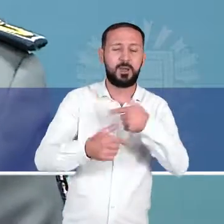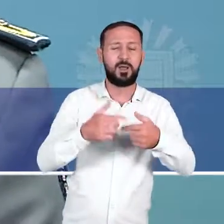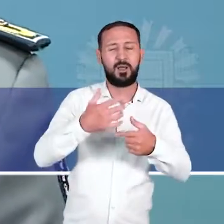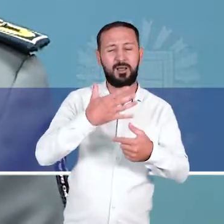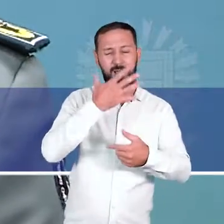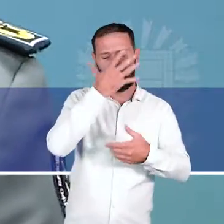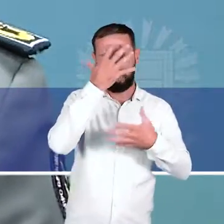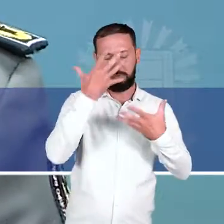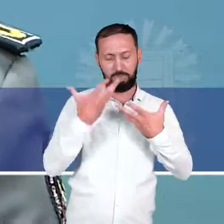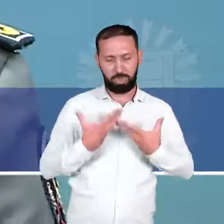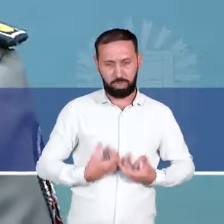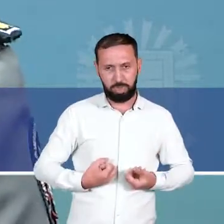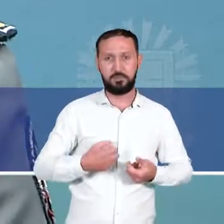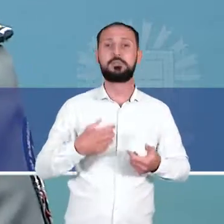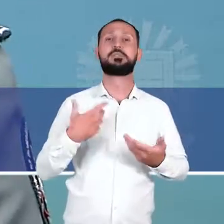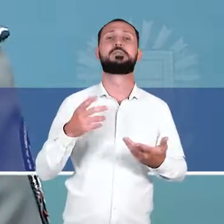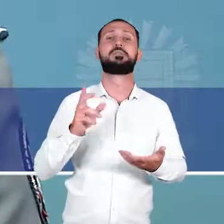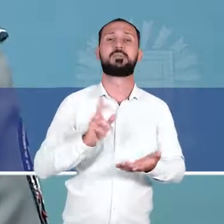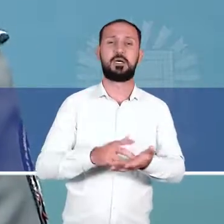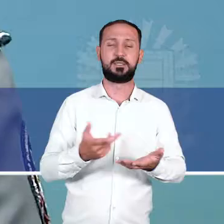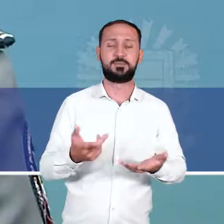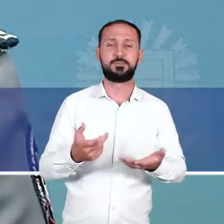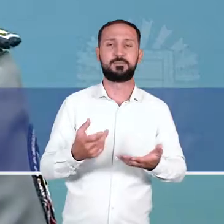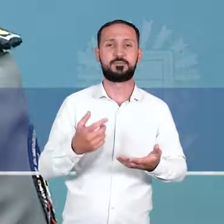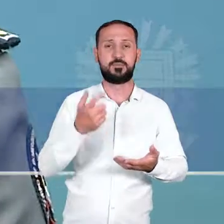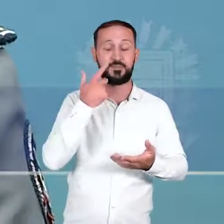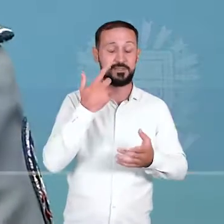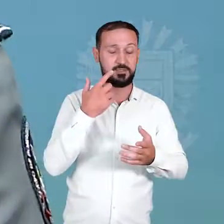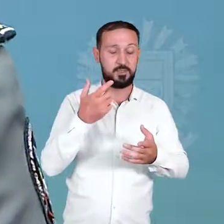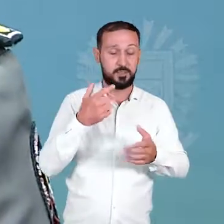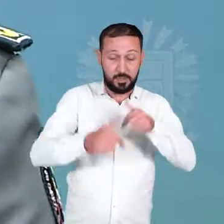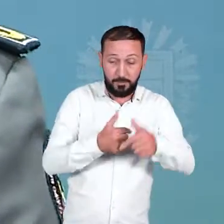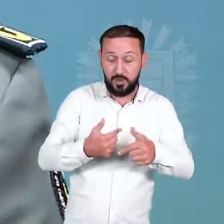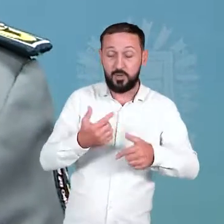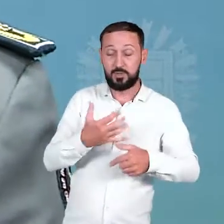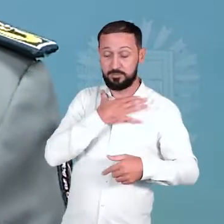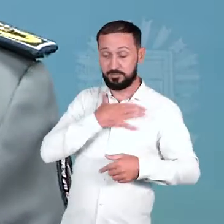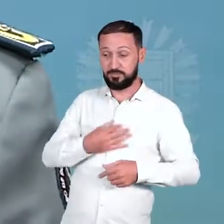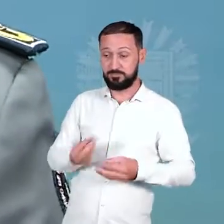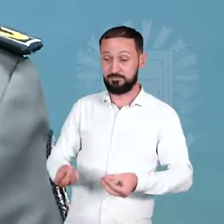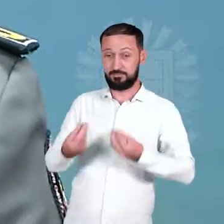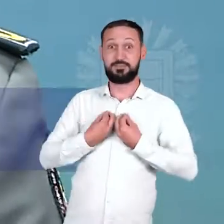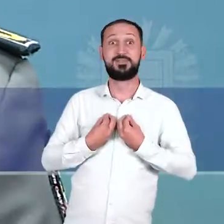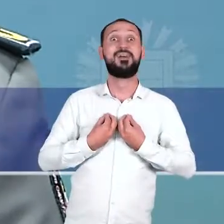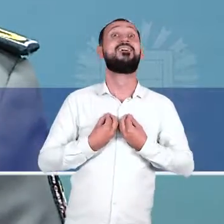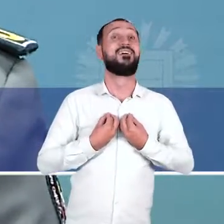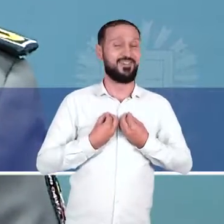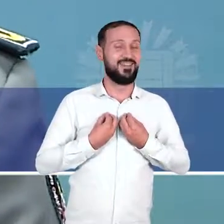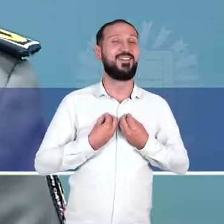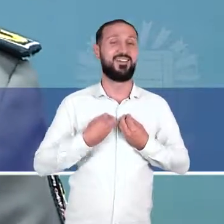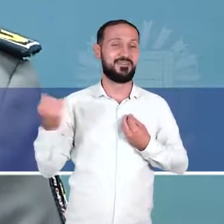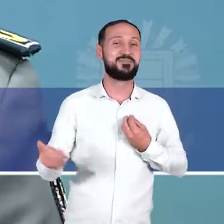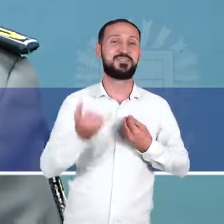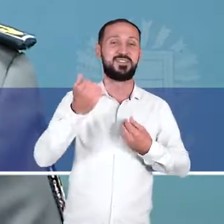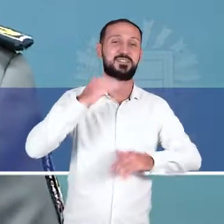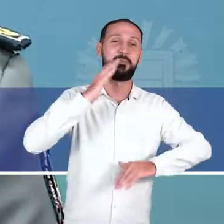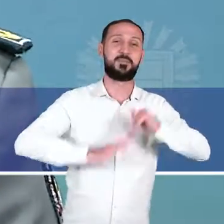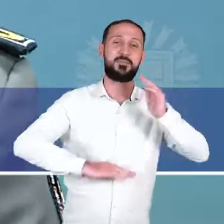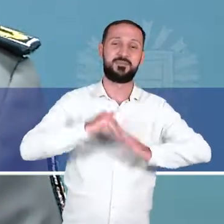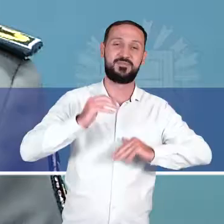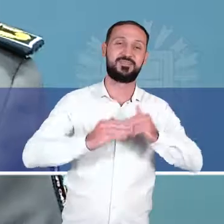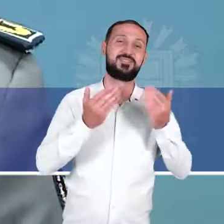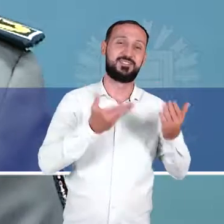muito desgastante, né? E você ser reconhecido por esse trabalho sempre é muito importante para a profissão,